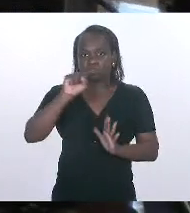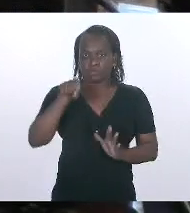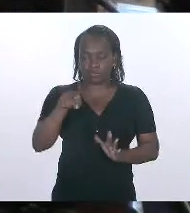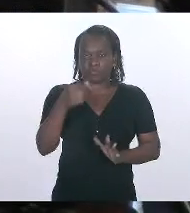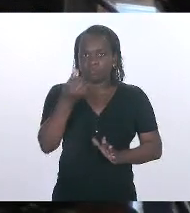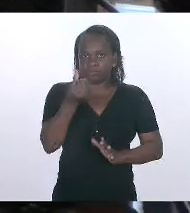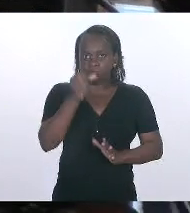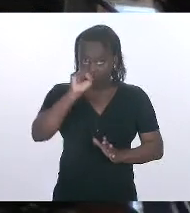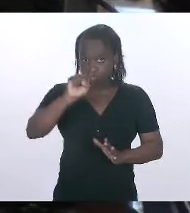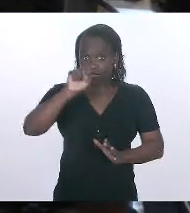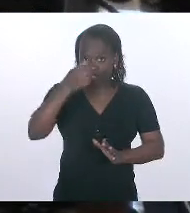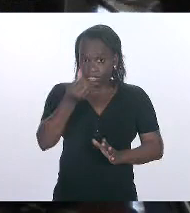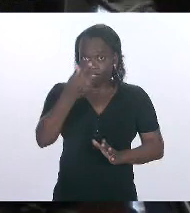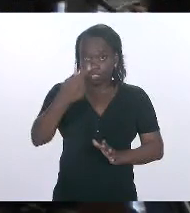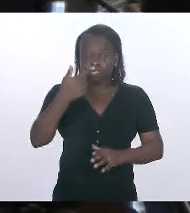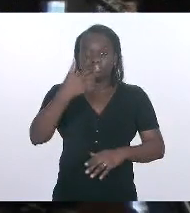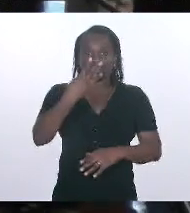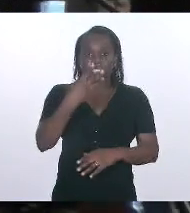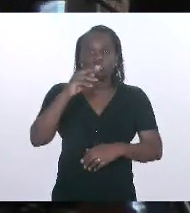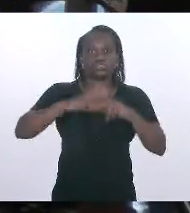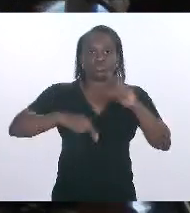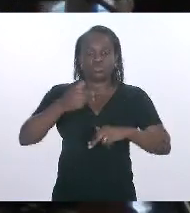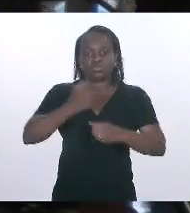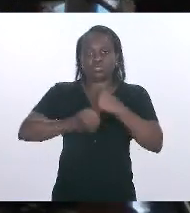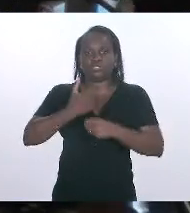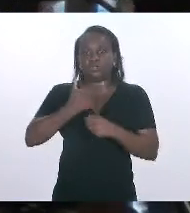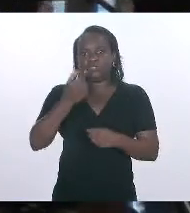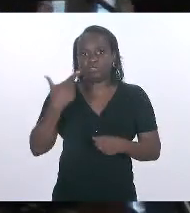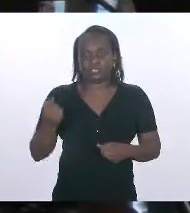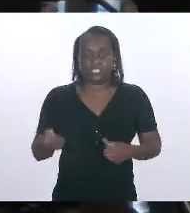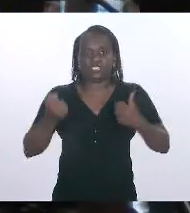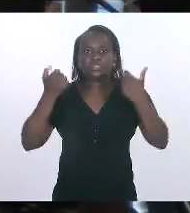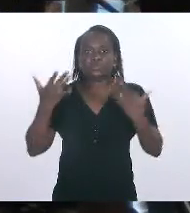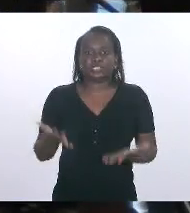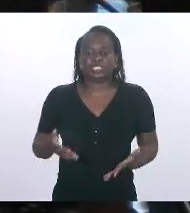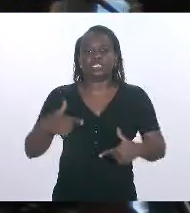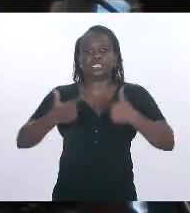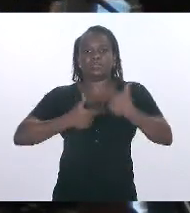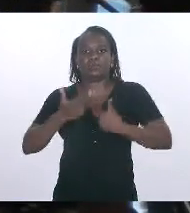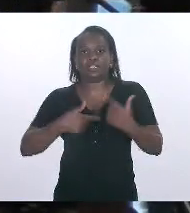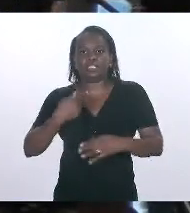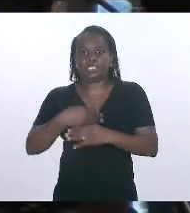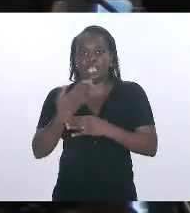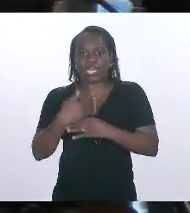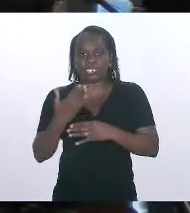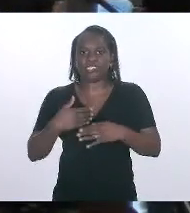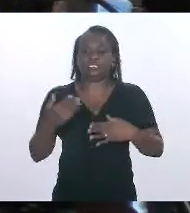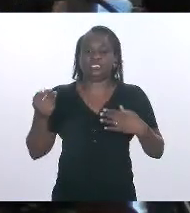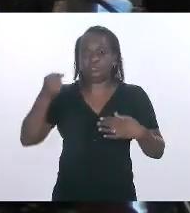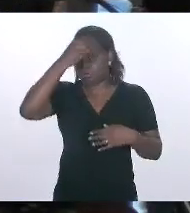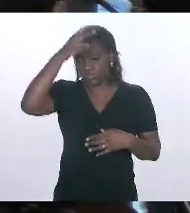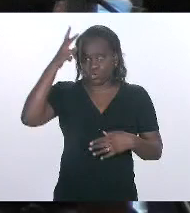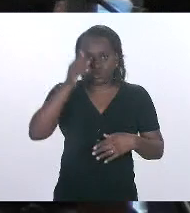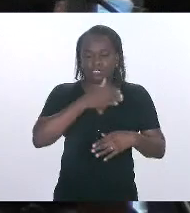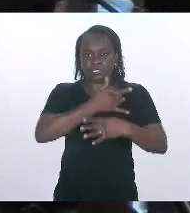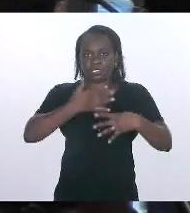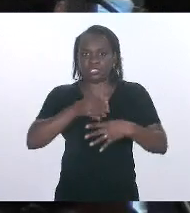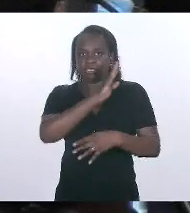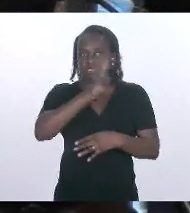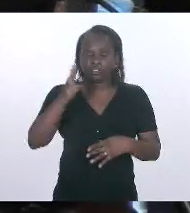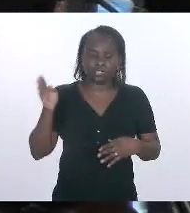8.867, de 3 de junho de 2020, a qual dispõe sobre o serviço de táxi intermunicipal no âmbito do Estado do Rio de Janeiro e